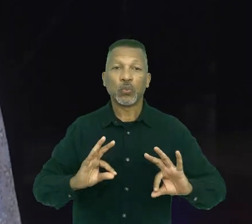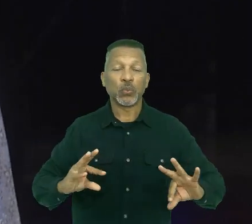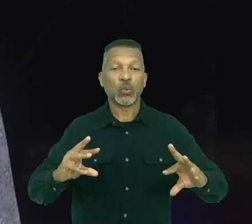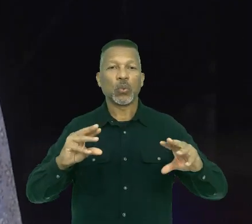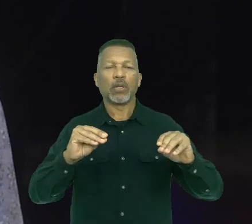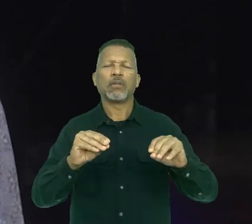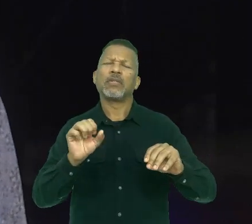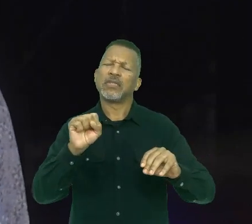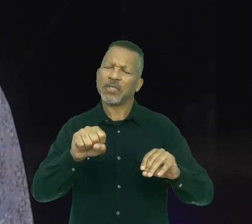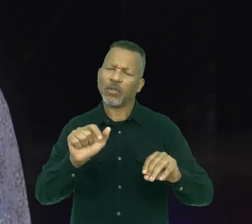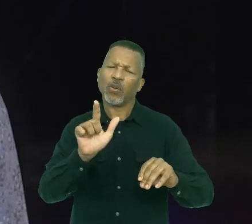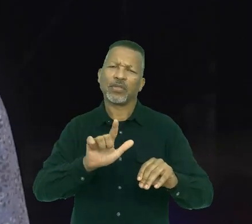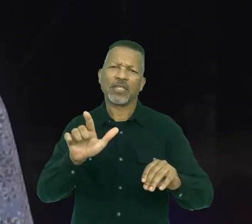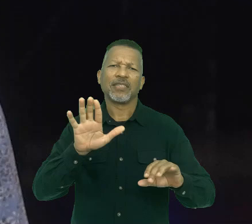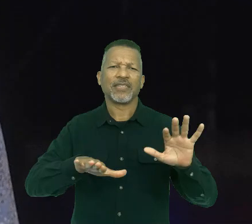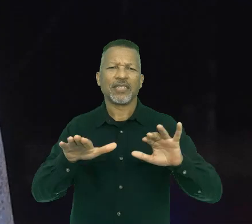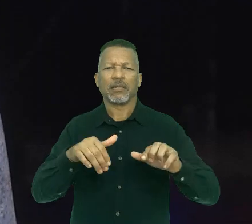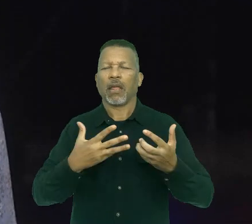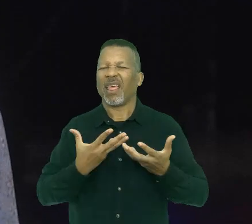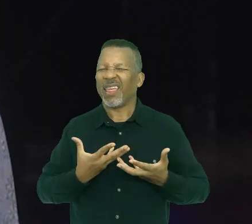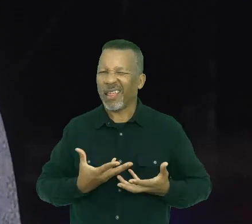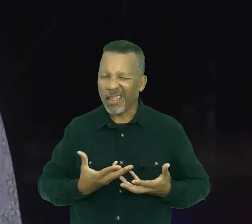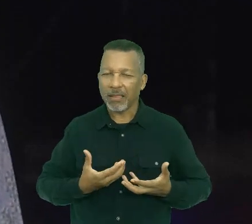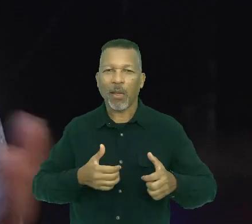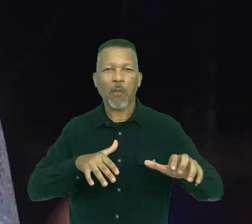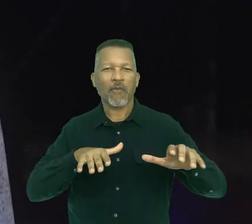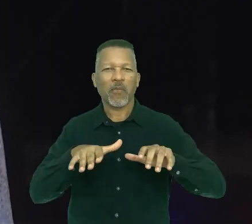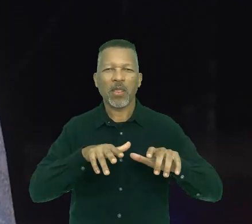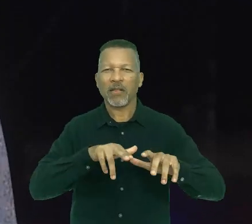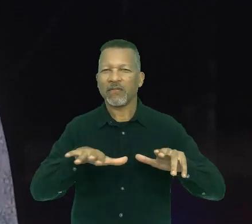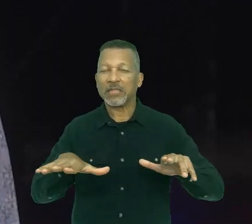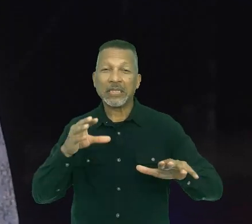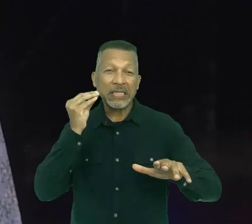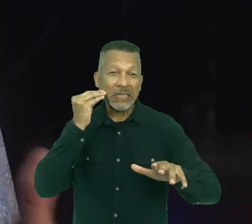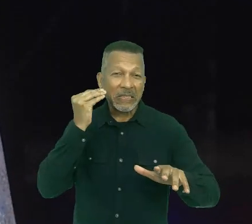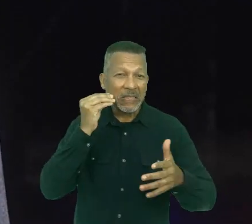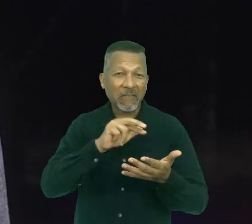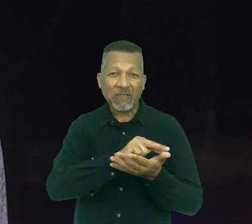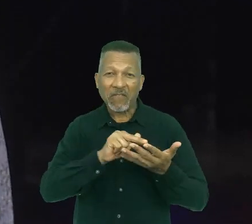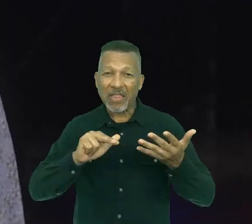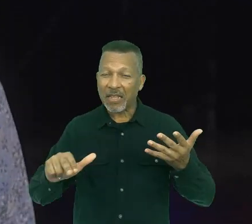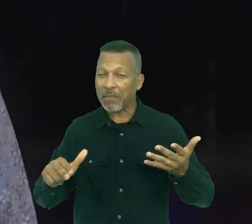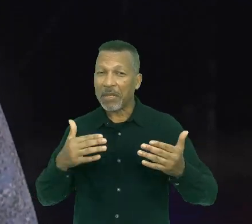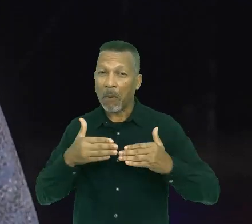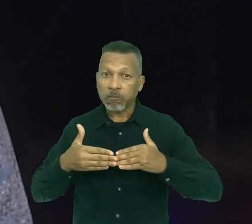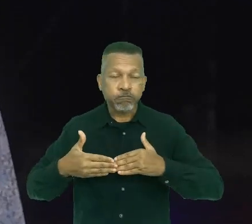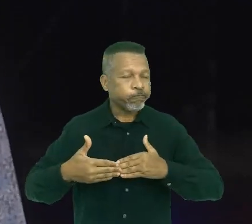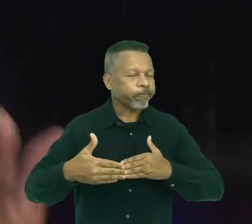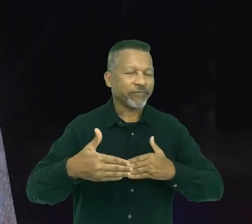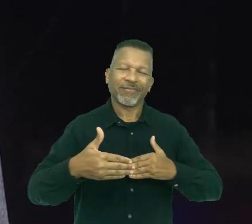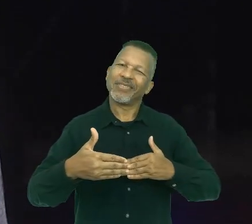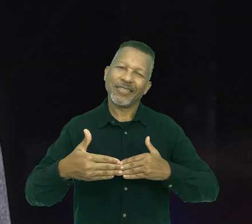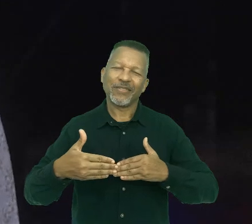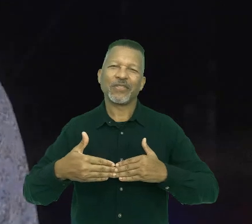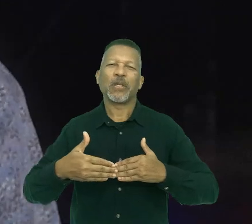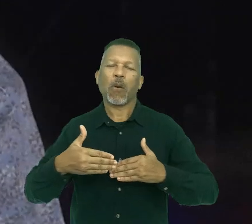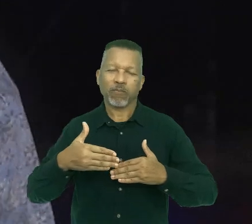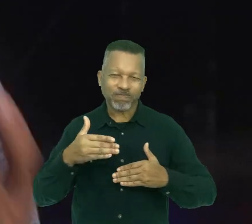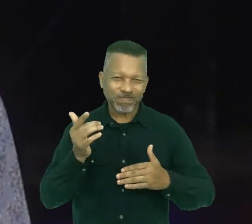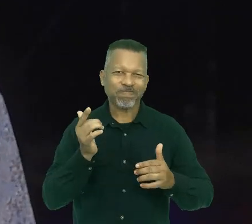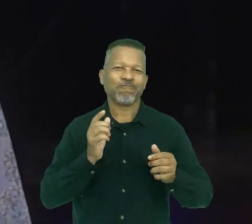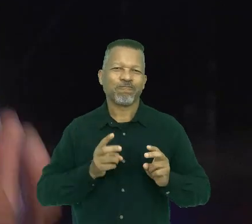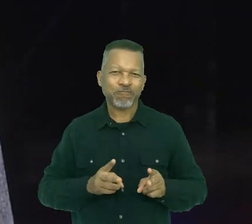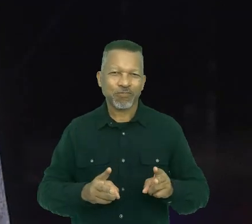hora que a gente cansa de participar de tanto movimento, de tentar tanta coisa e as coisas não fluírem, e você continuar trabalhando